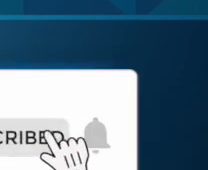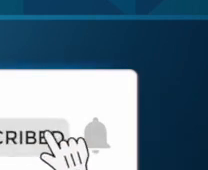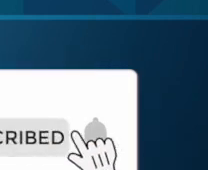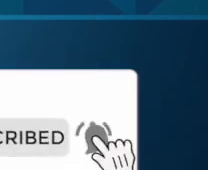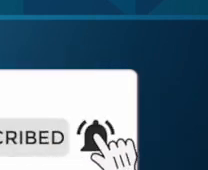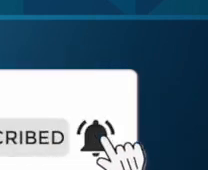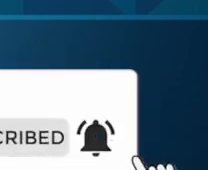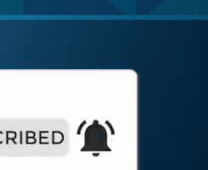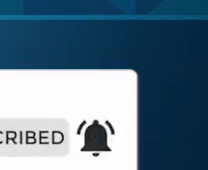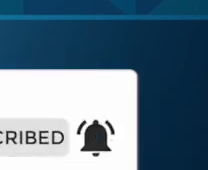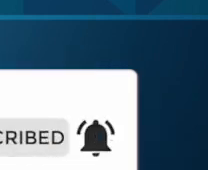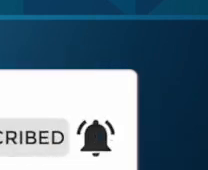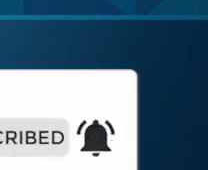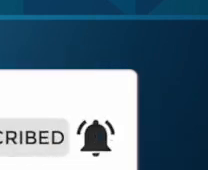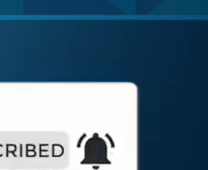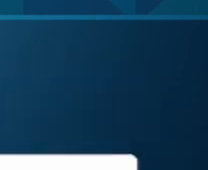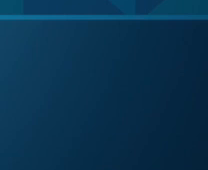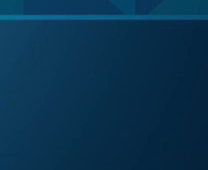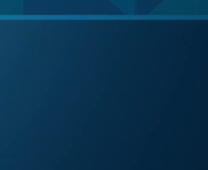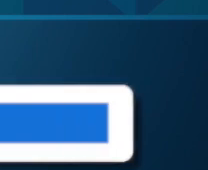RTTL, hanehang botão